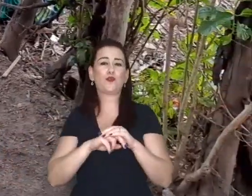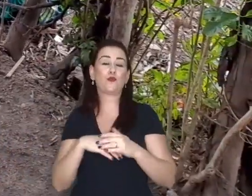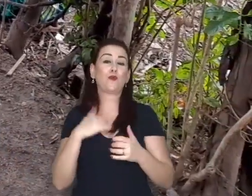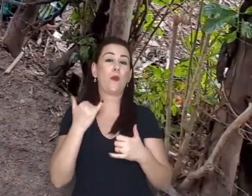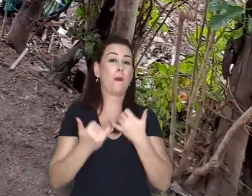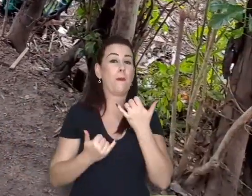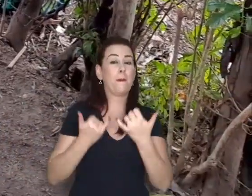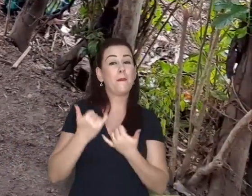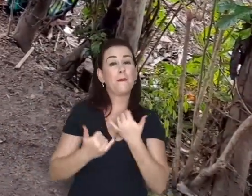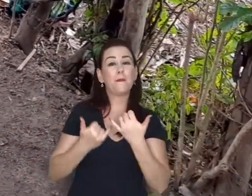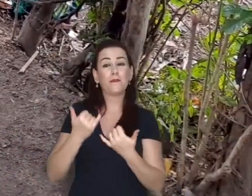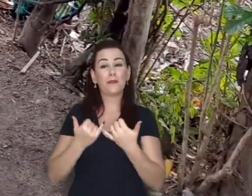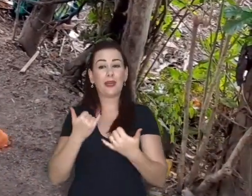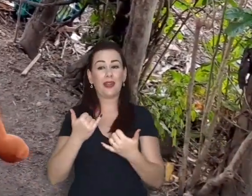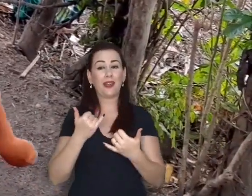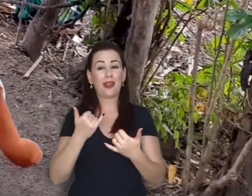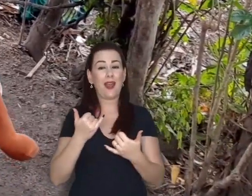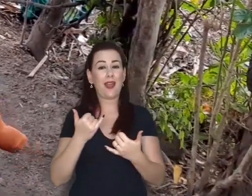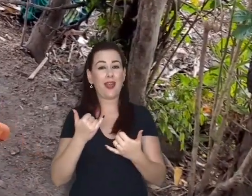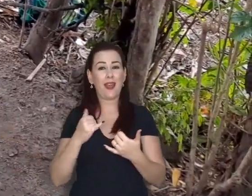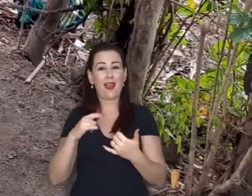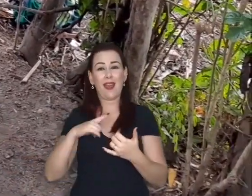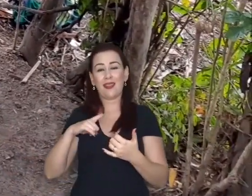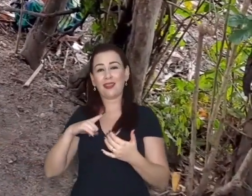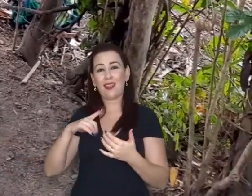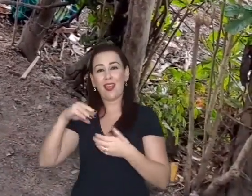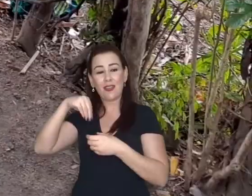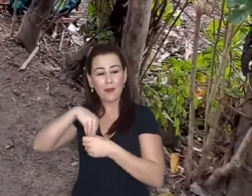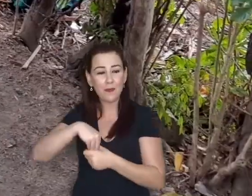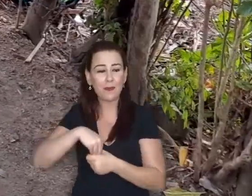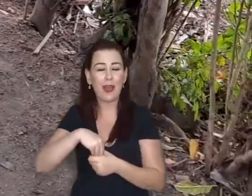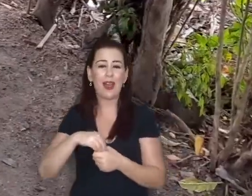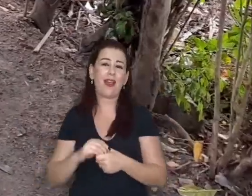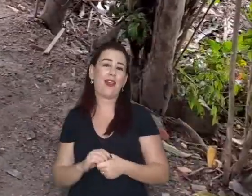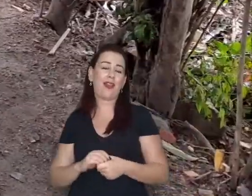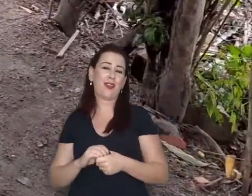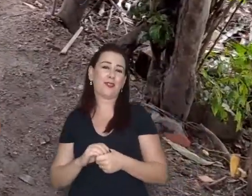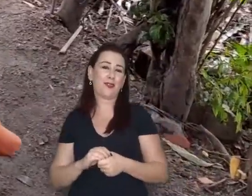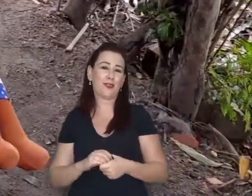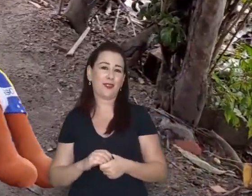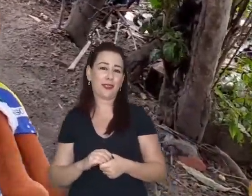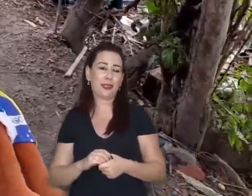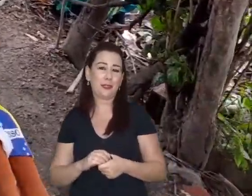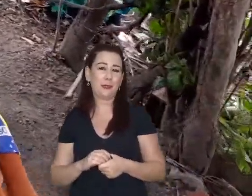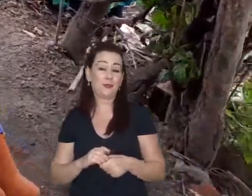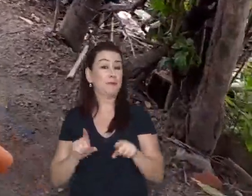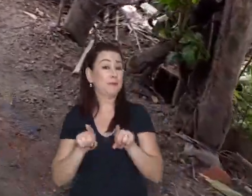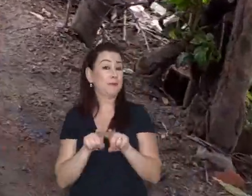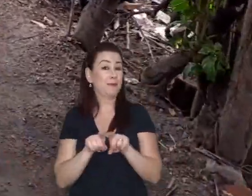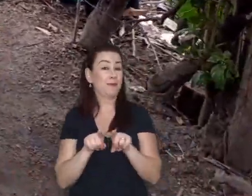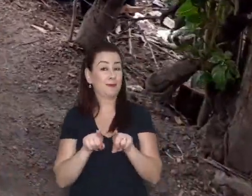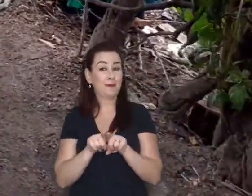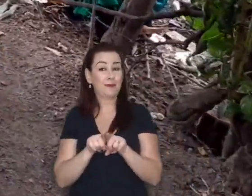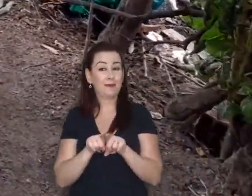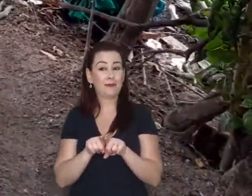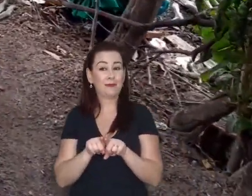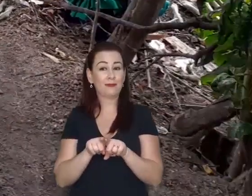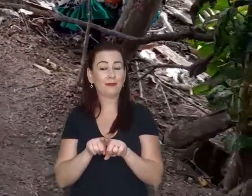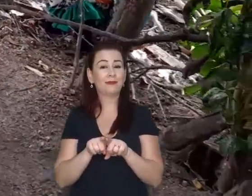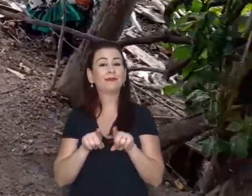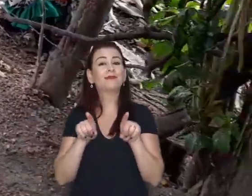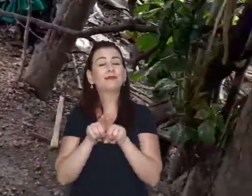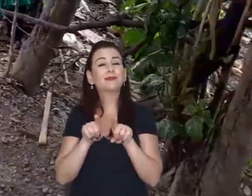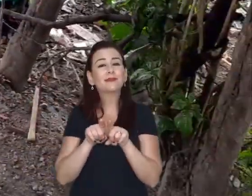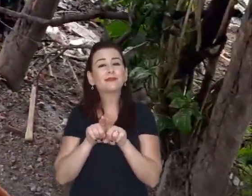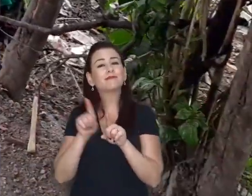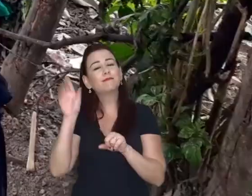brincadeiras de batizado, de as comidas. E era assim, aquela grupo de